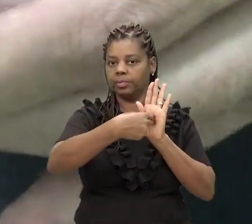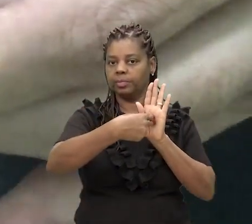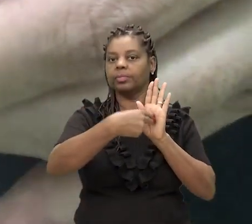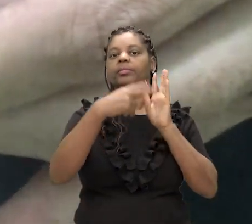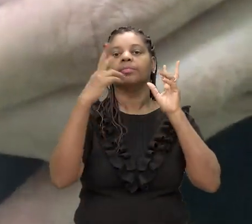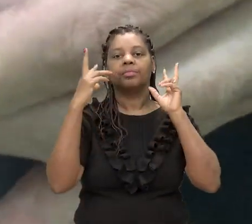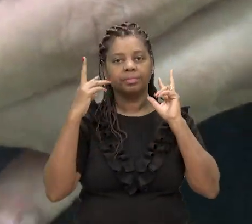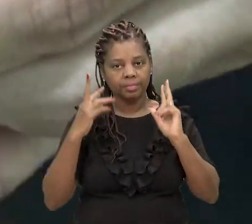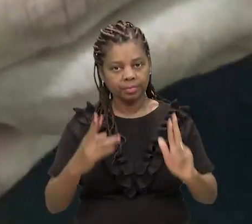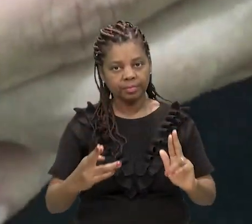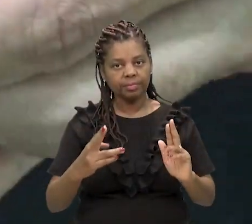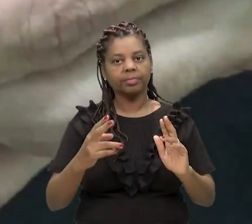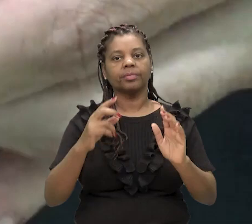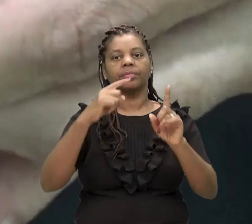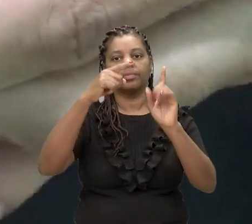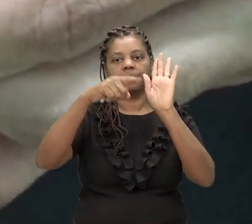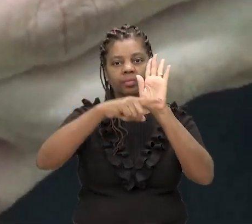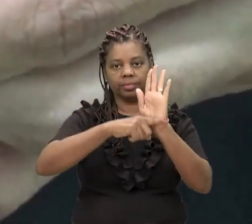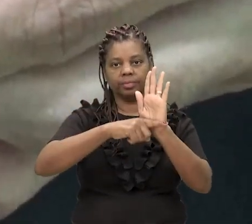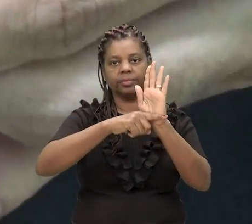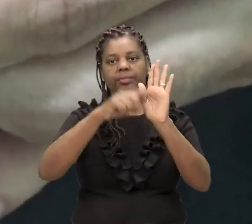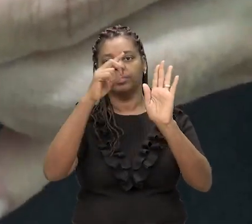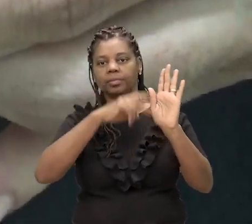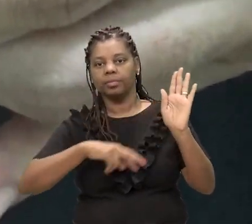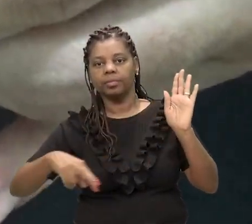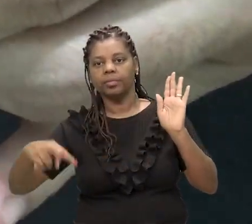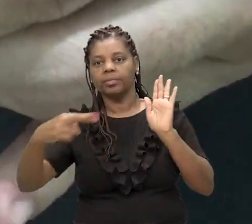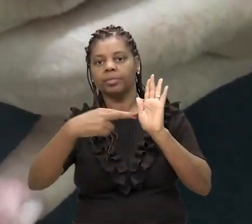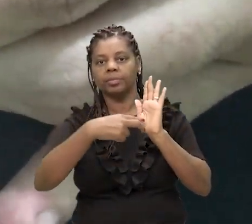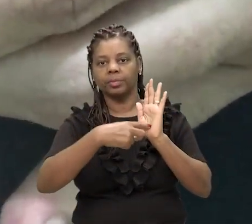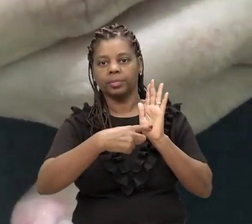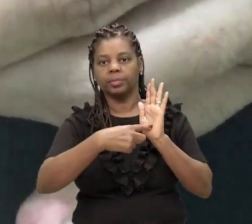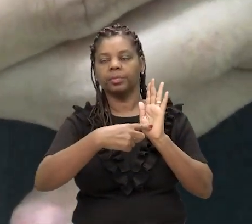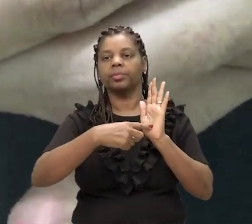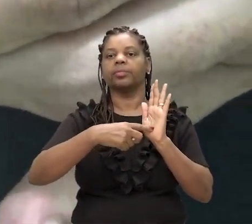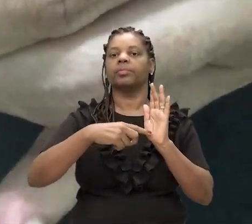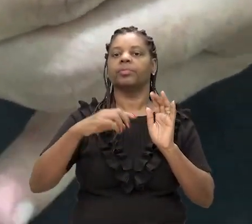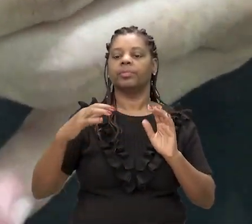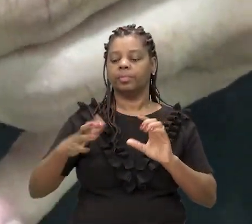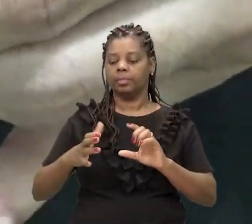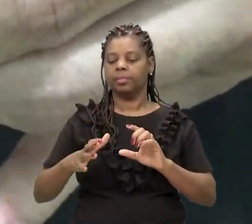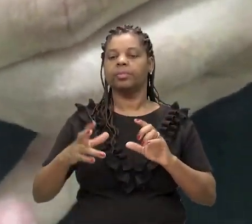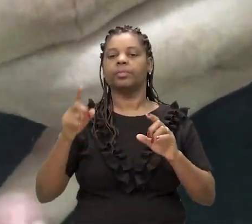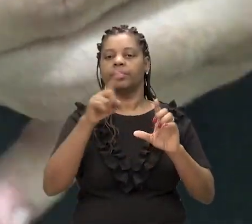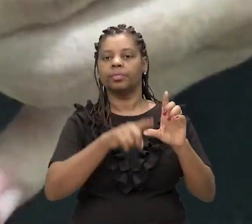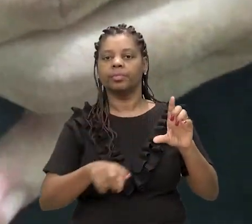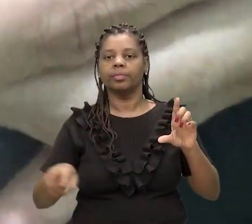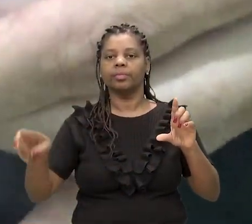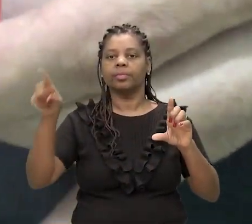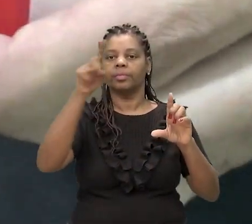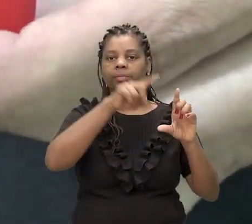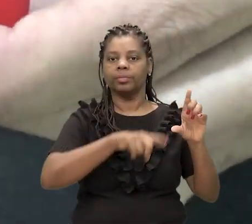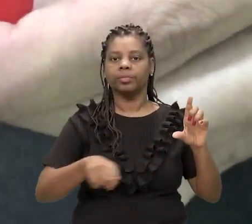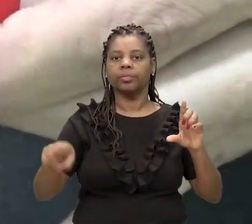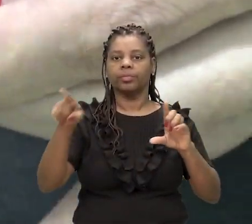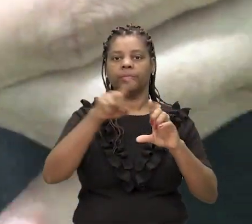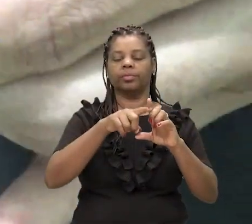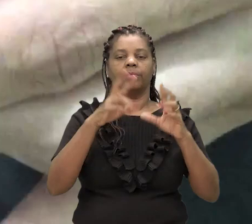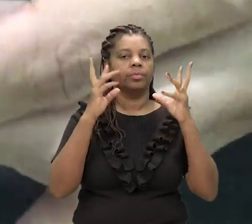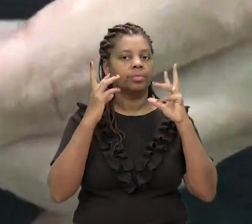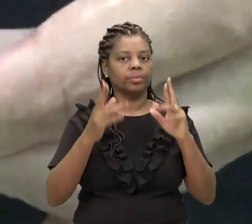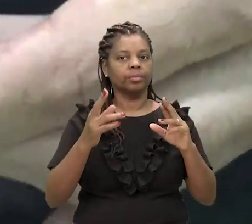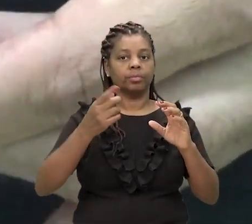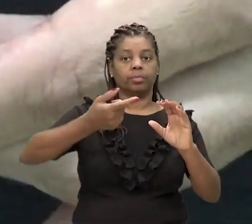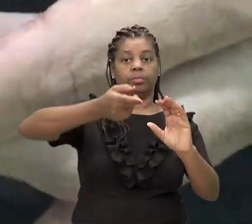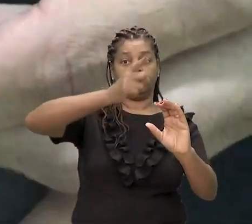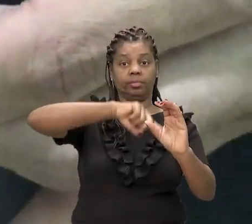conectar, e a mesma coisa com o lado negativo. Na minha bateria está tudo certo, o caminho de ida e o caminho de volta. Mas do outro